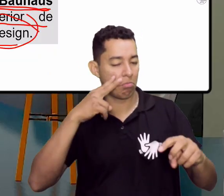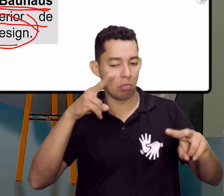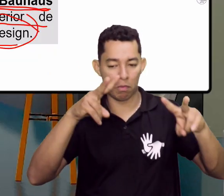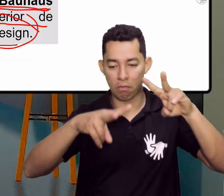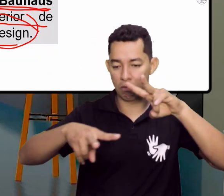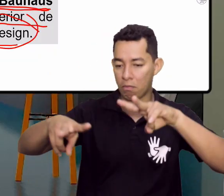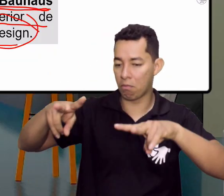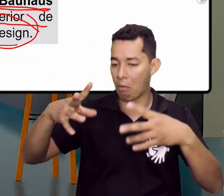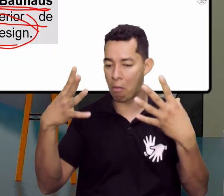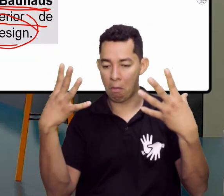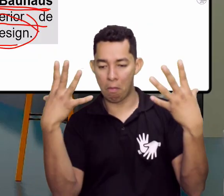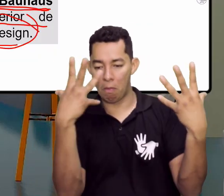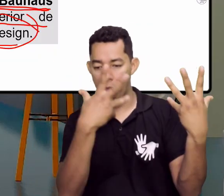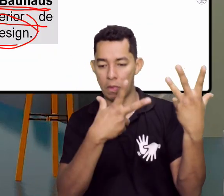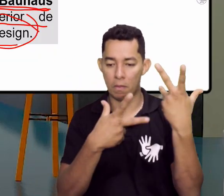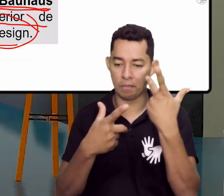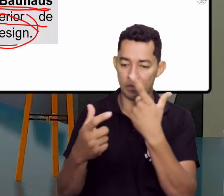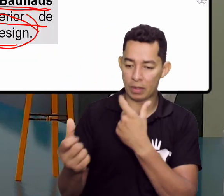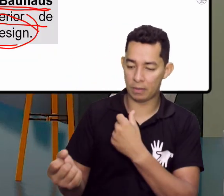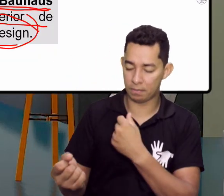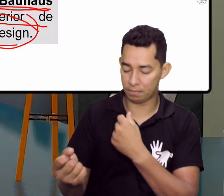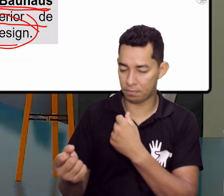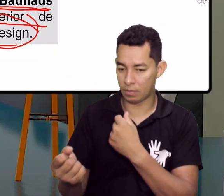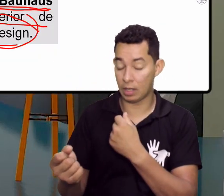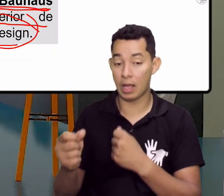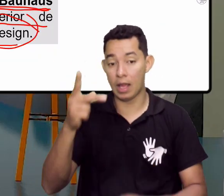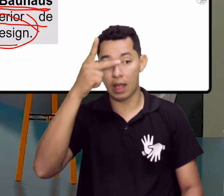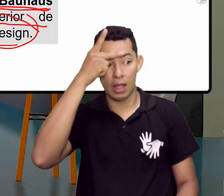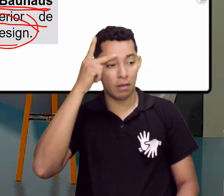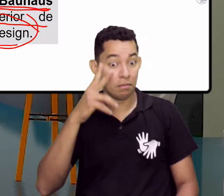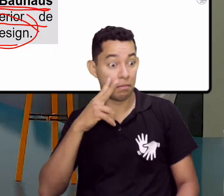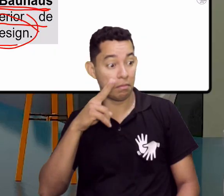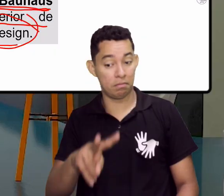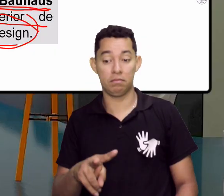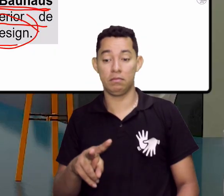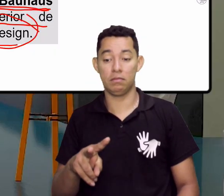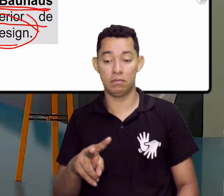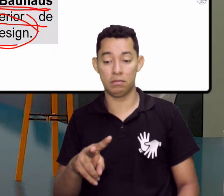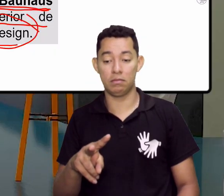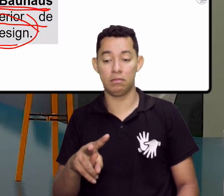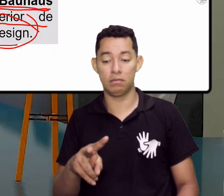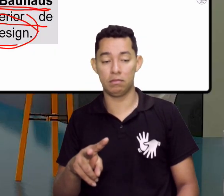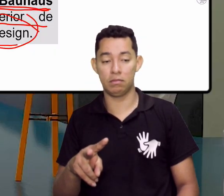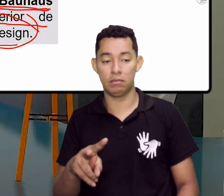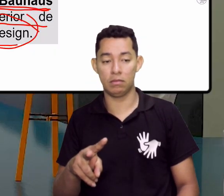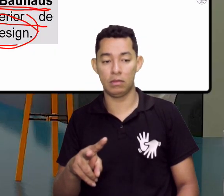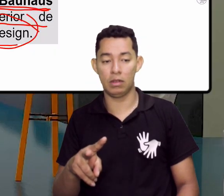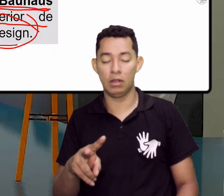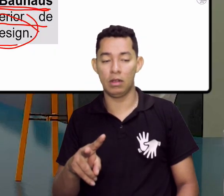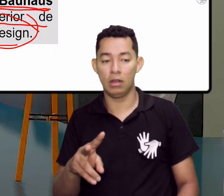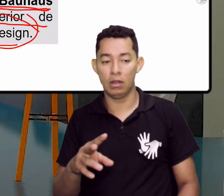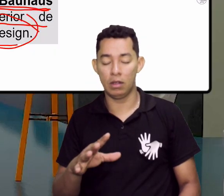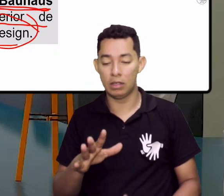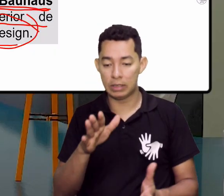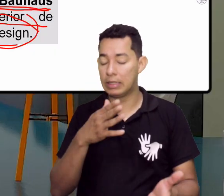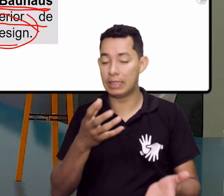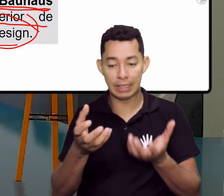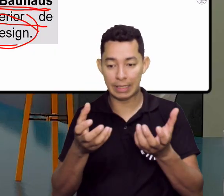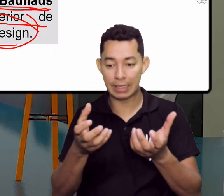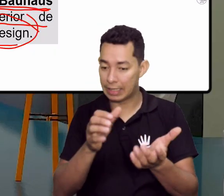atrativo, cada vez mais irresistível, que as pessoas, por outro lado, na sua sede, na sua febre de